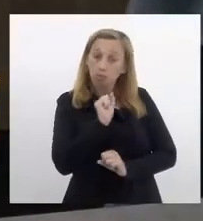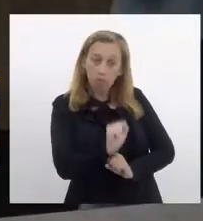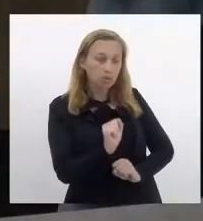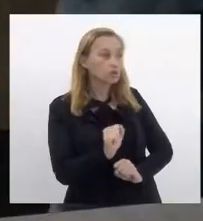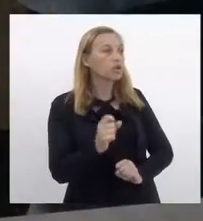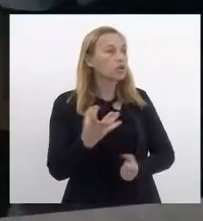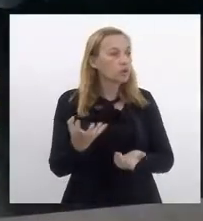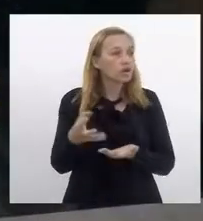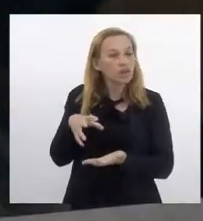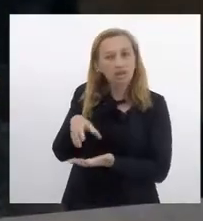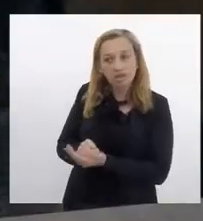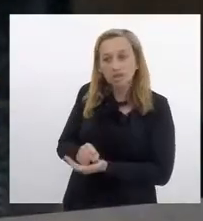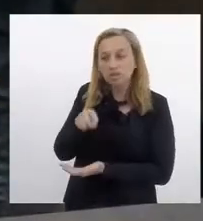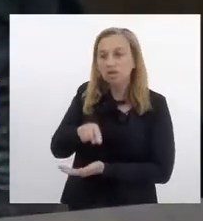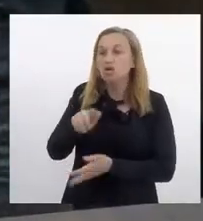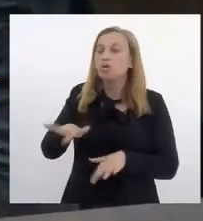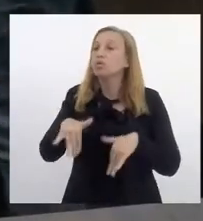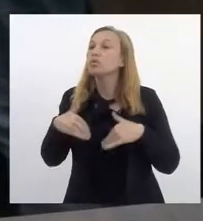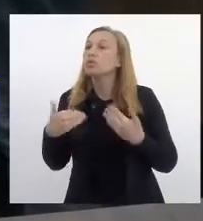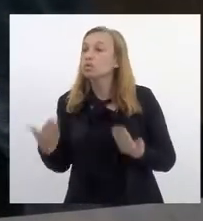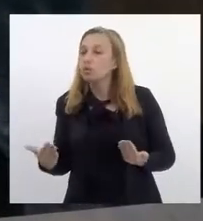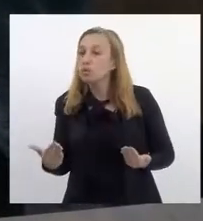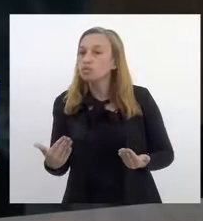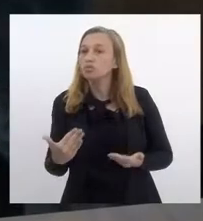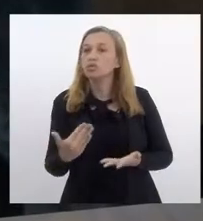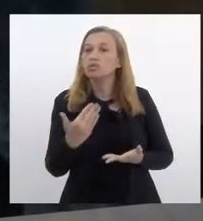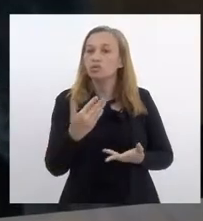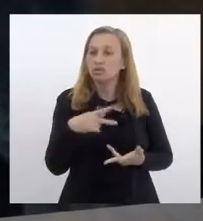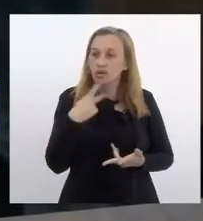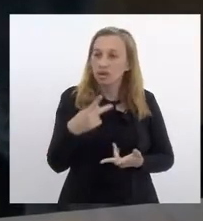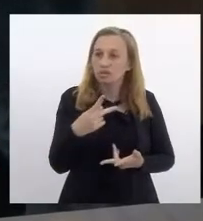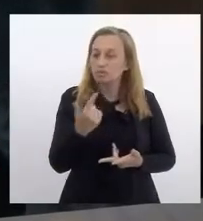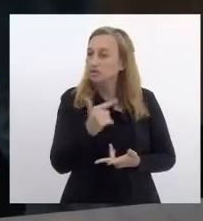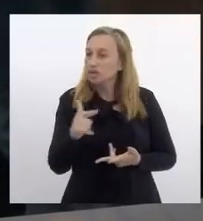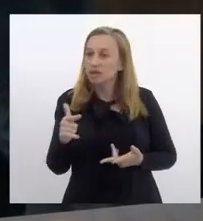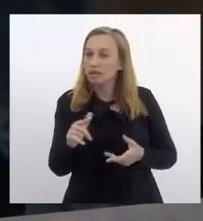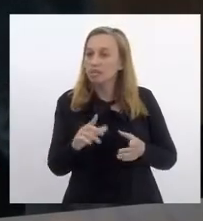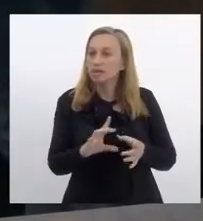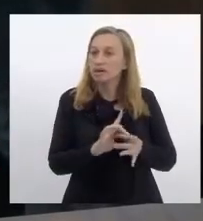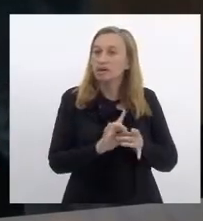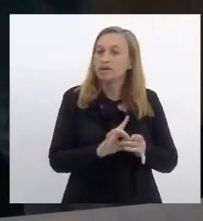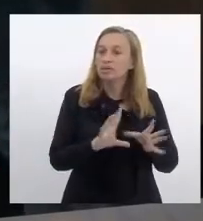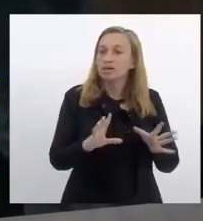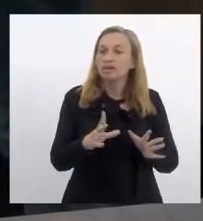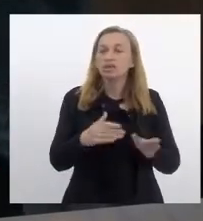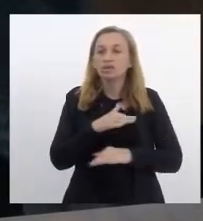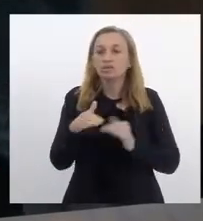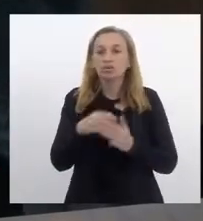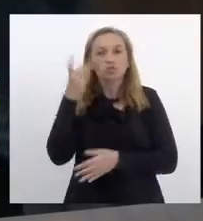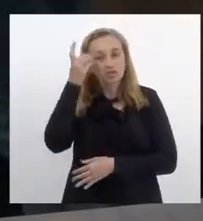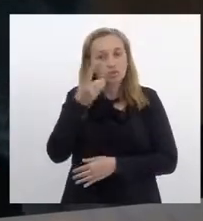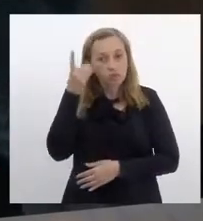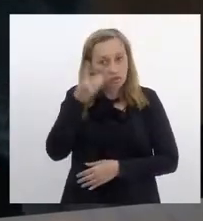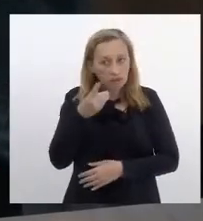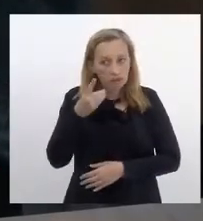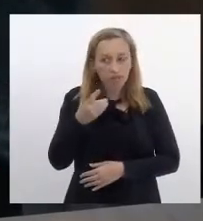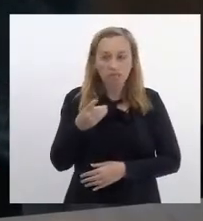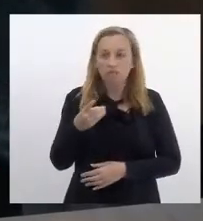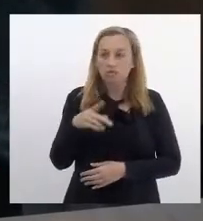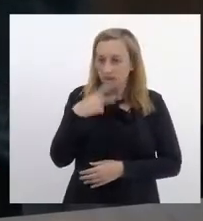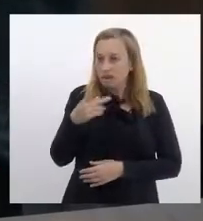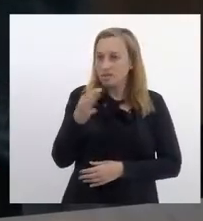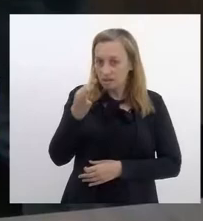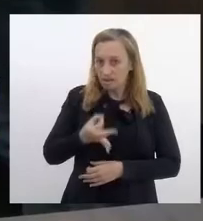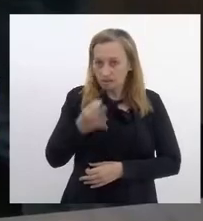deixar registrado. Quando o parecer for emitido, ele não terá mais autoria dos senhores e senhoras deputados. Vamos deixar uma coisa clara,